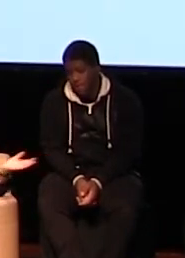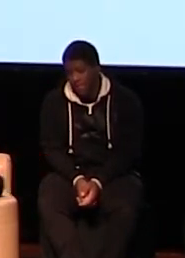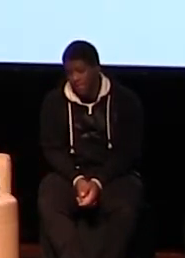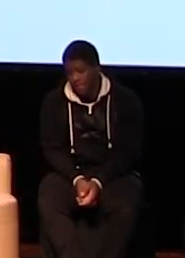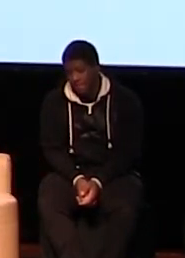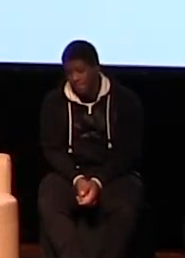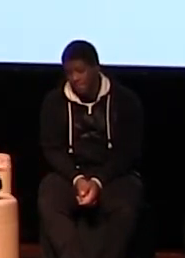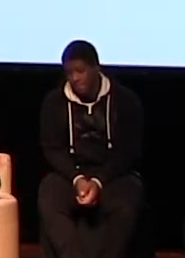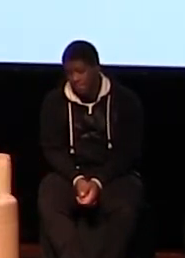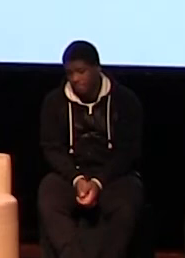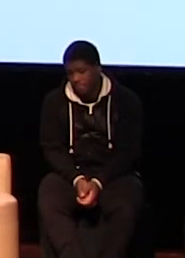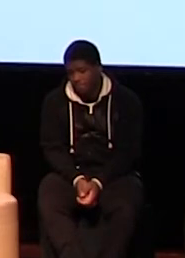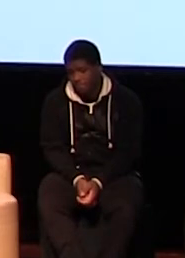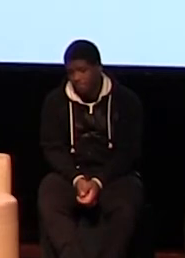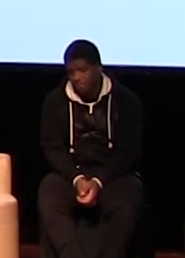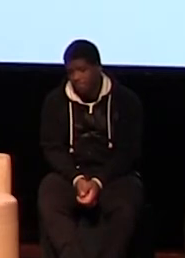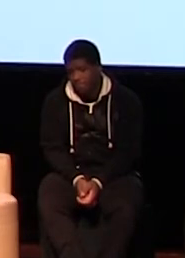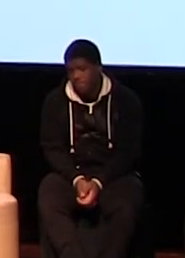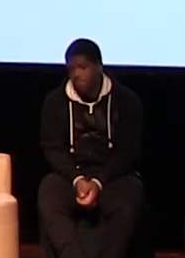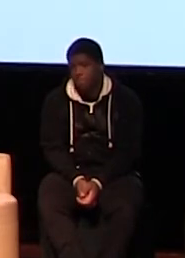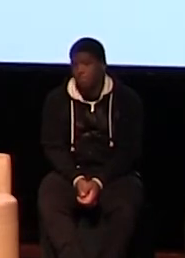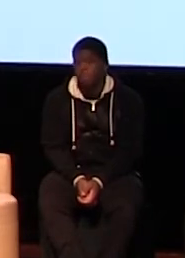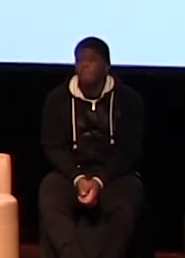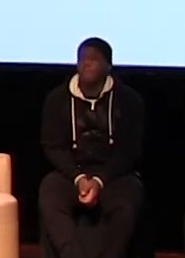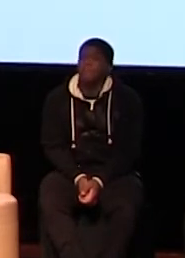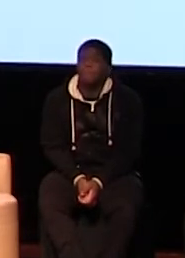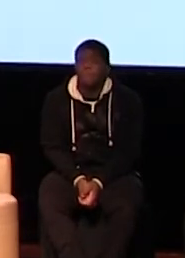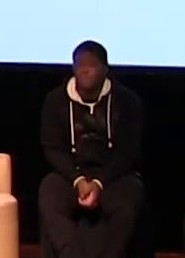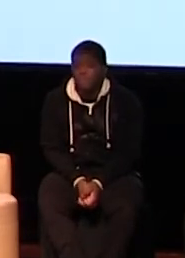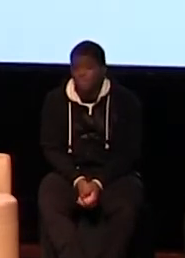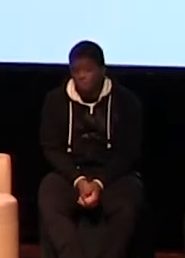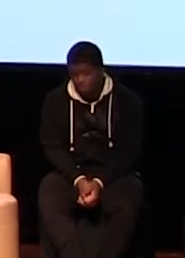né, a sessão inteira que aconteceu hoje,